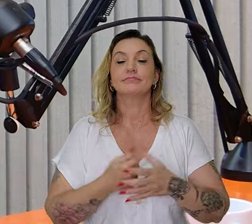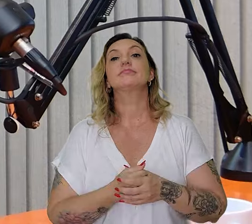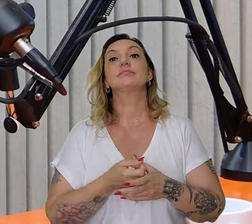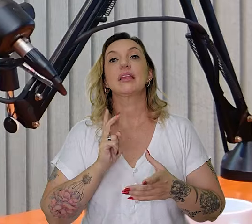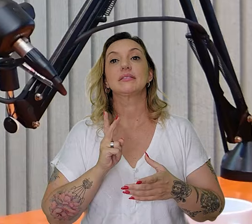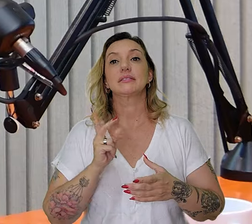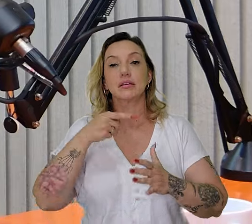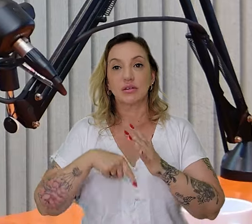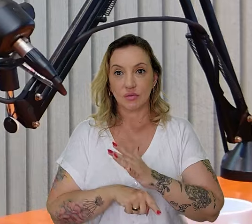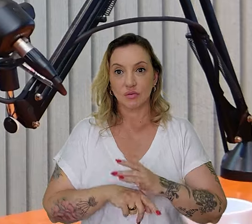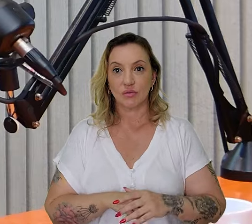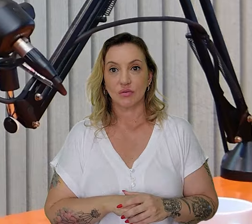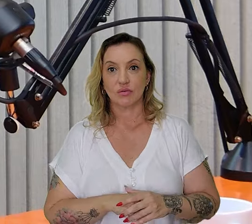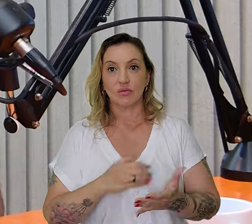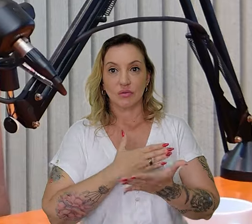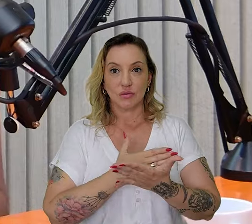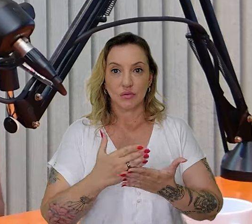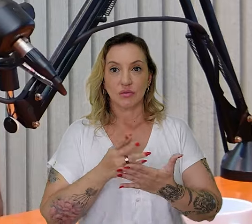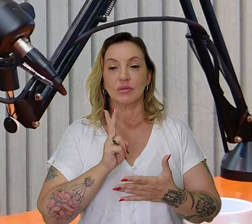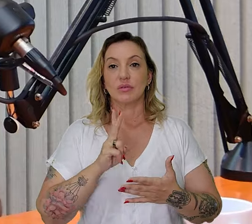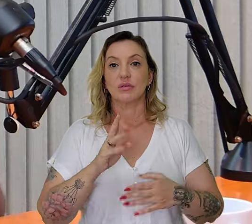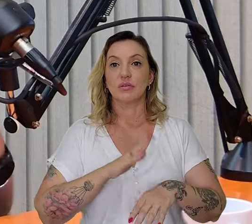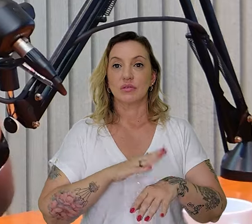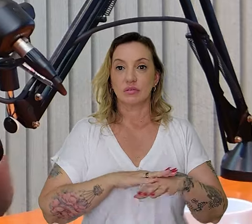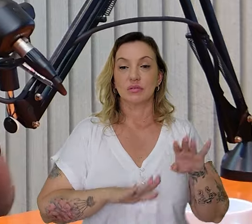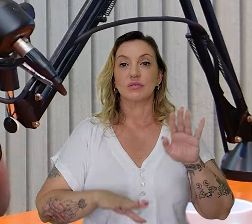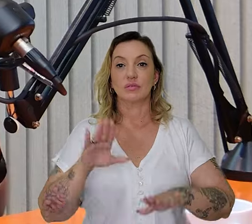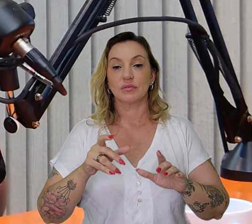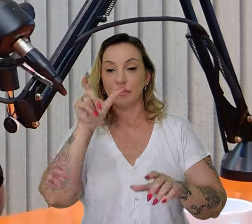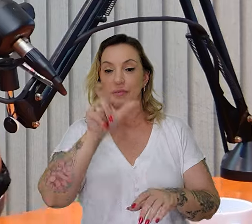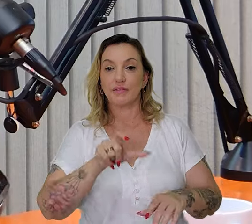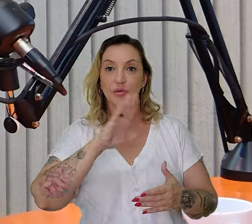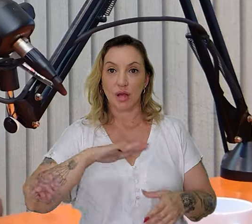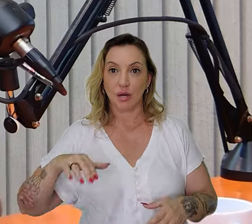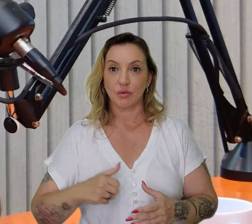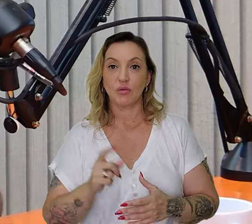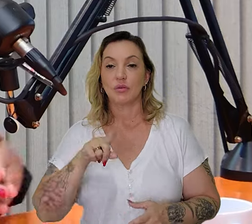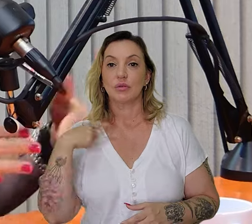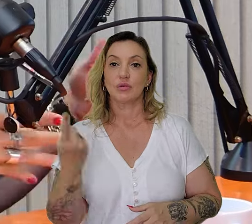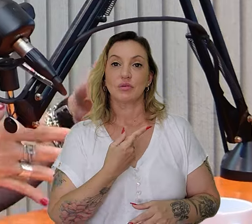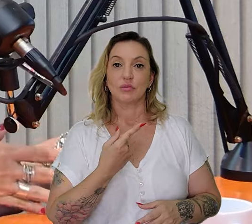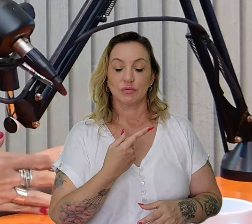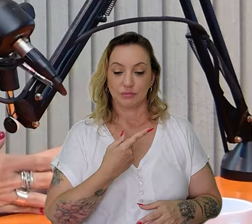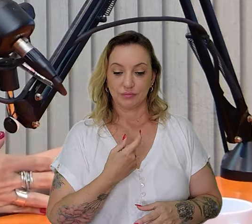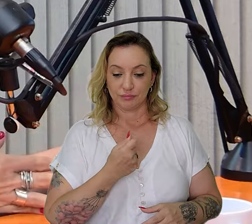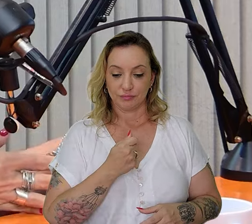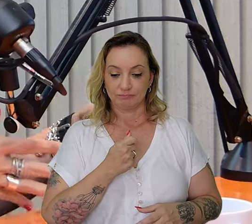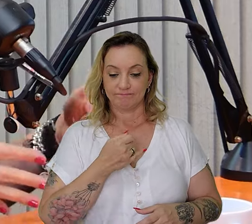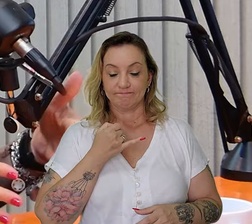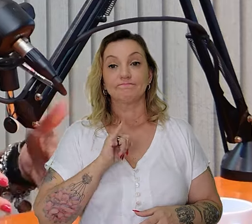entrada é sempre feita com base no perfil do aluno a nossa o que a gente fala é se você tiver o aluno